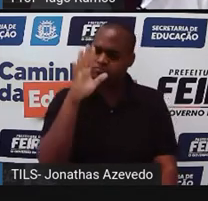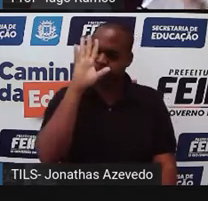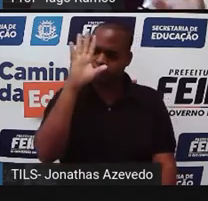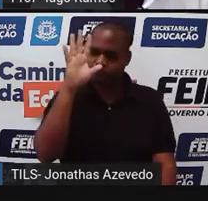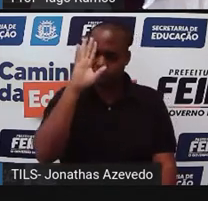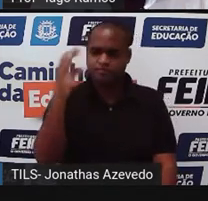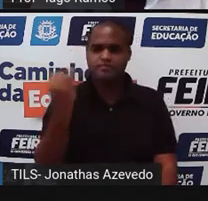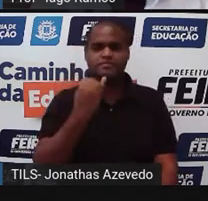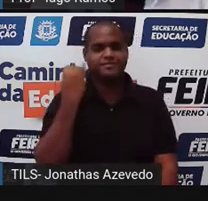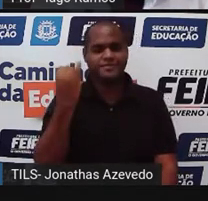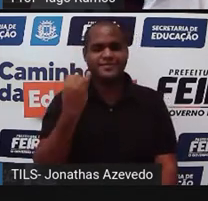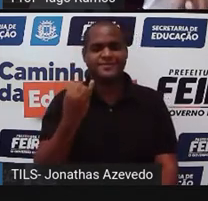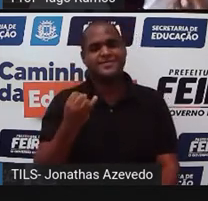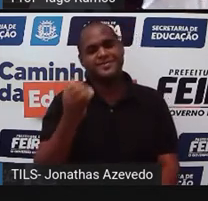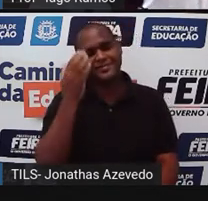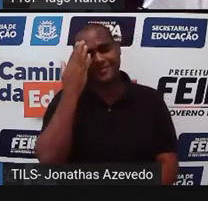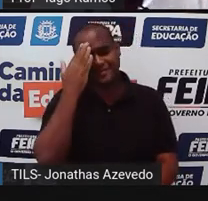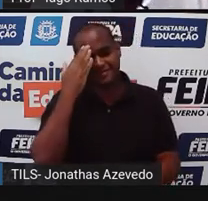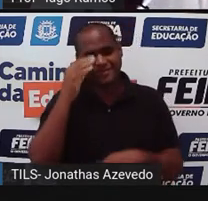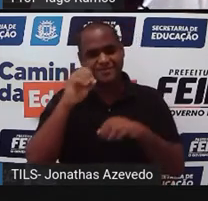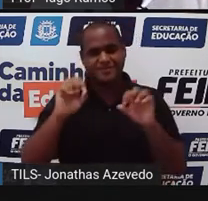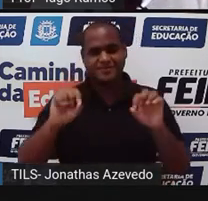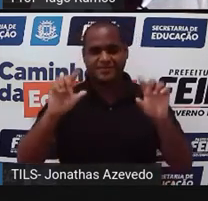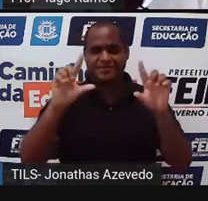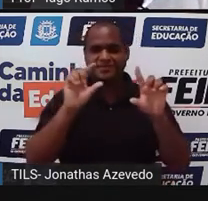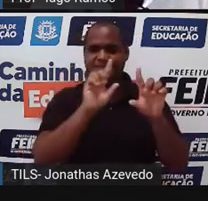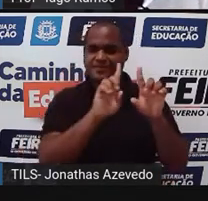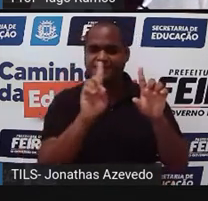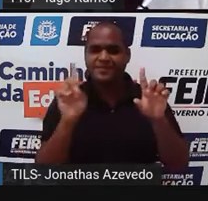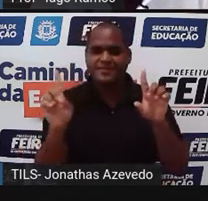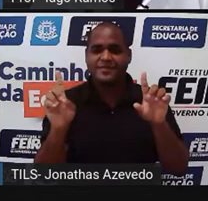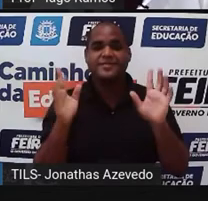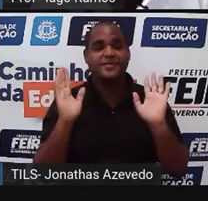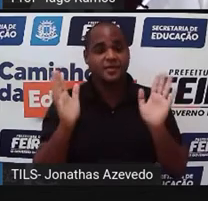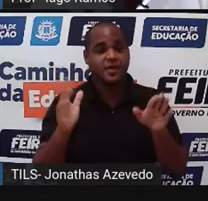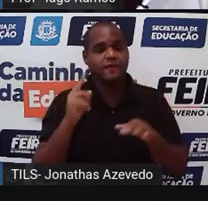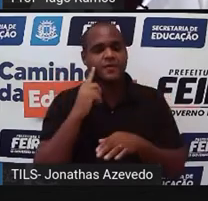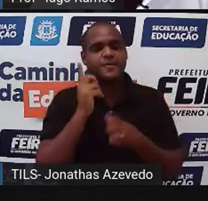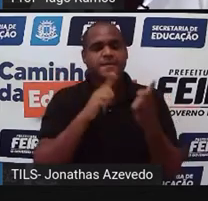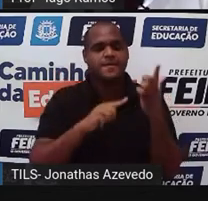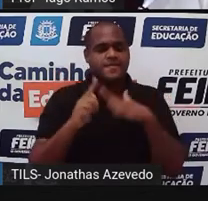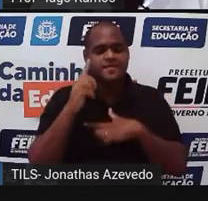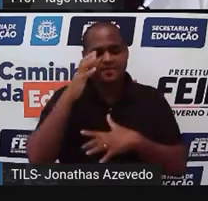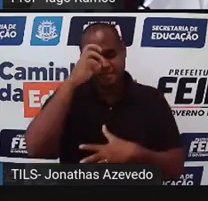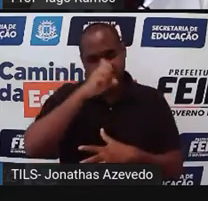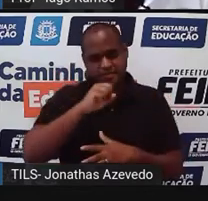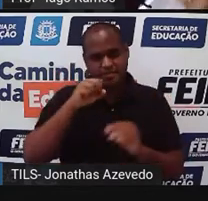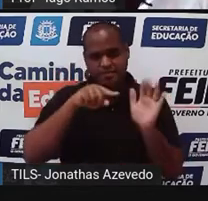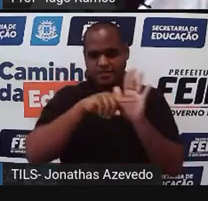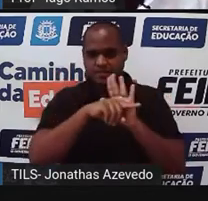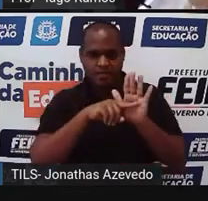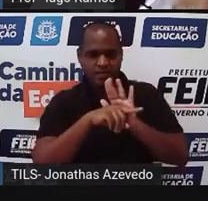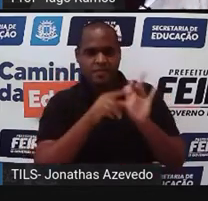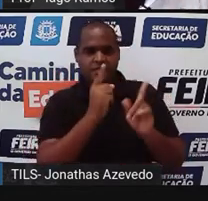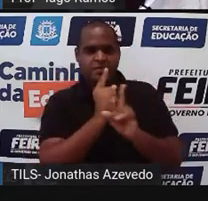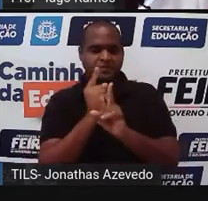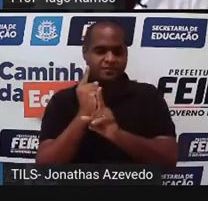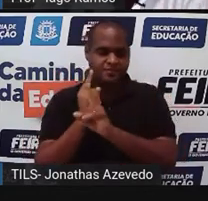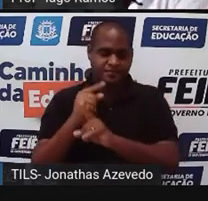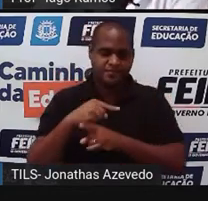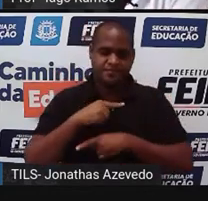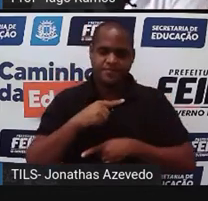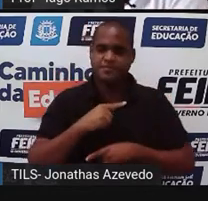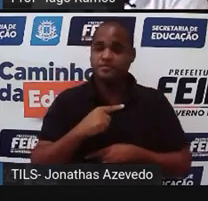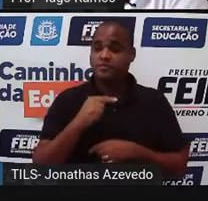pensar nisso e é por isso que eu sempre Trago essa escala azul aqui ó para que você consiga fazer essa sua avaliação do quanto você